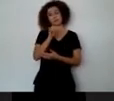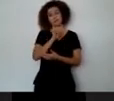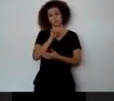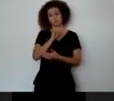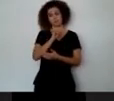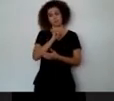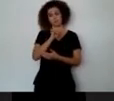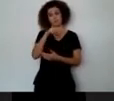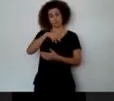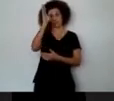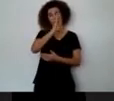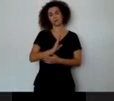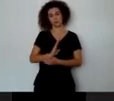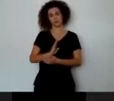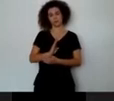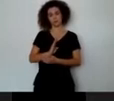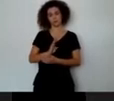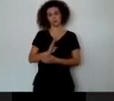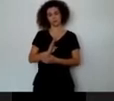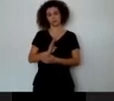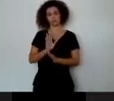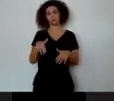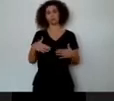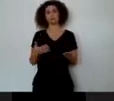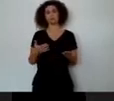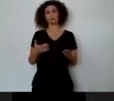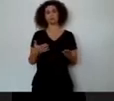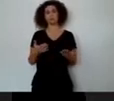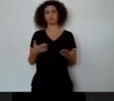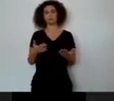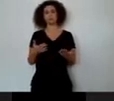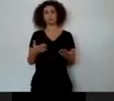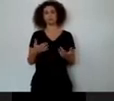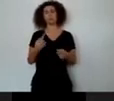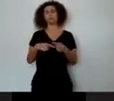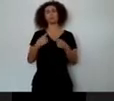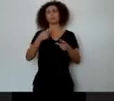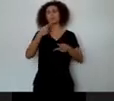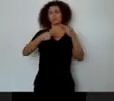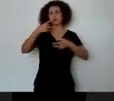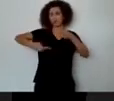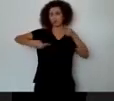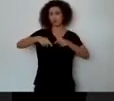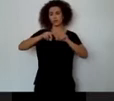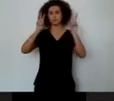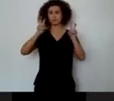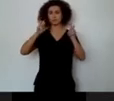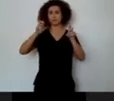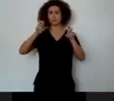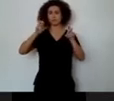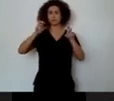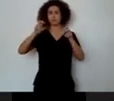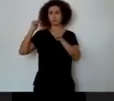país. Então, qual que é o ponto dessa discussão estrutural, sabe? Porque ela interfere